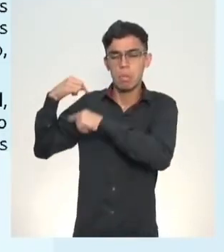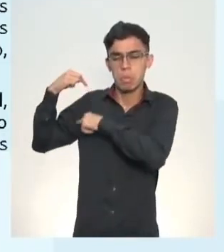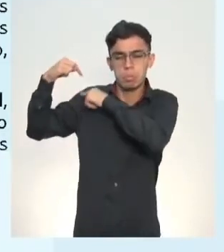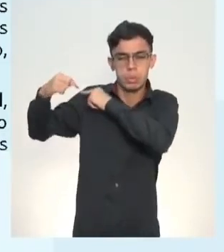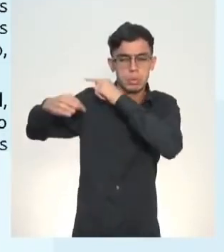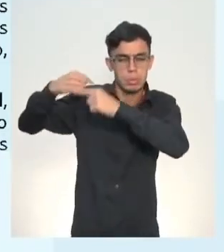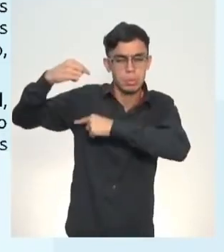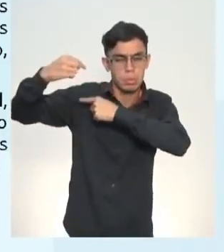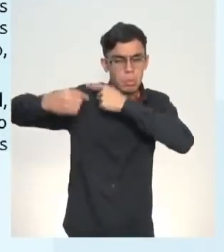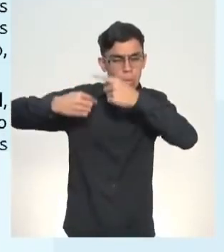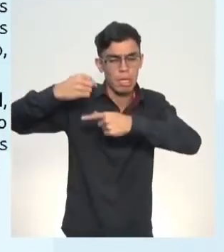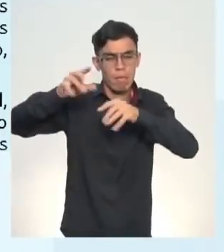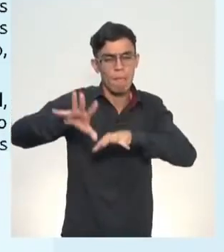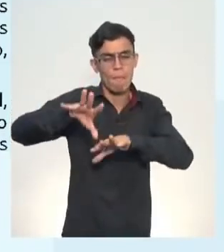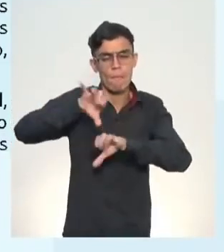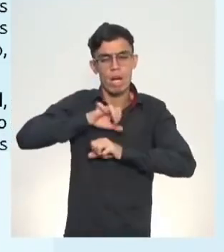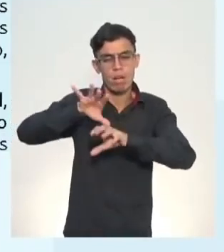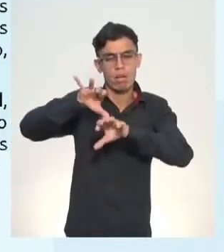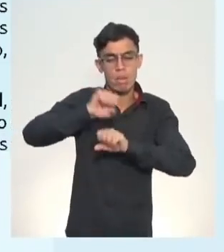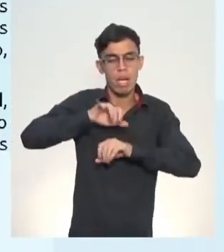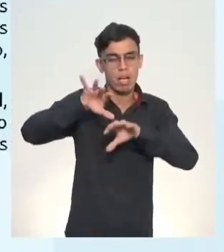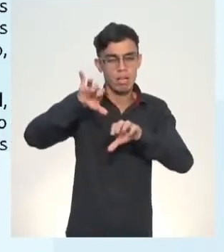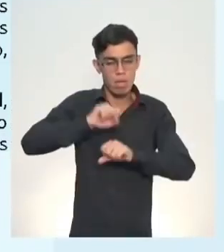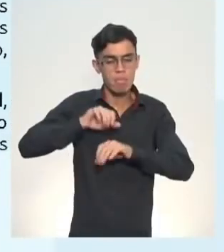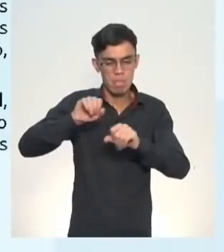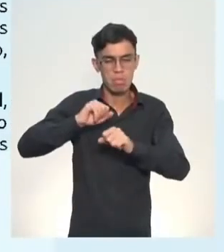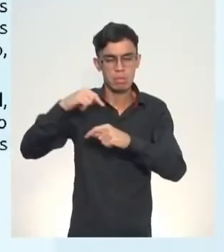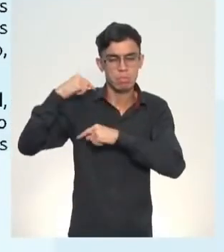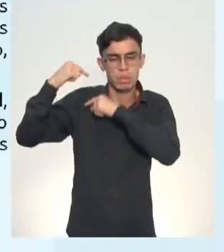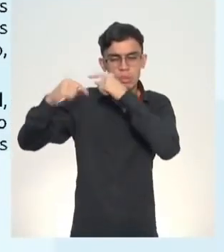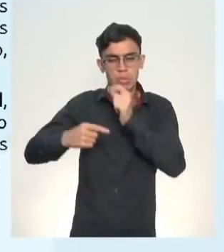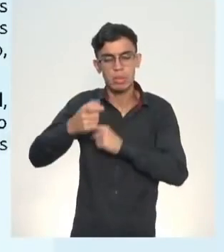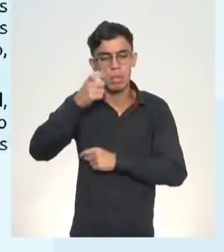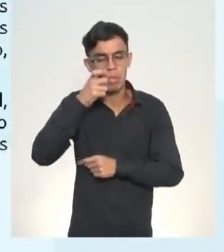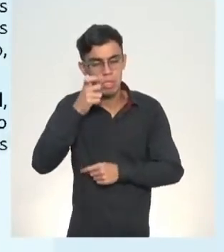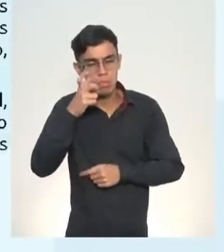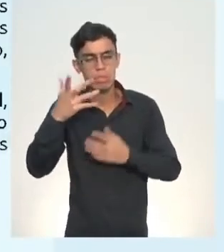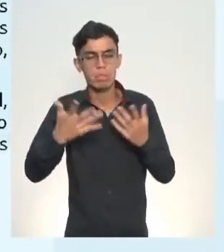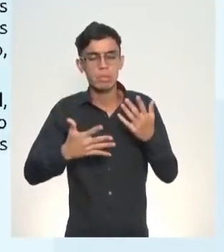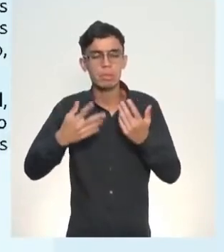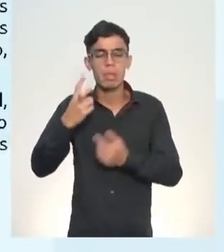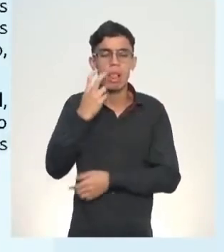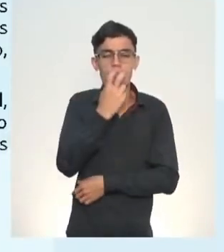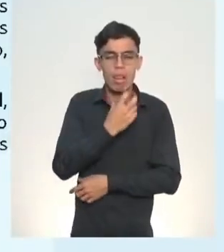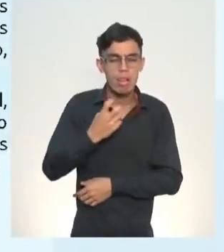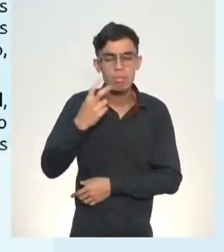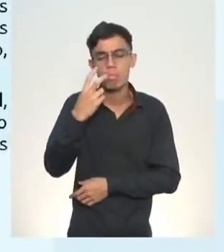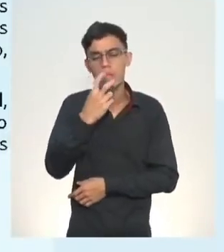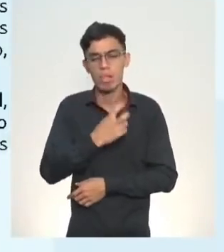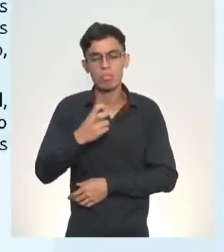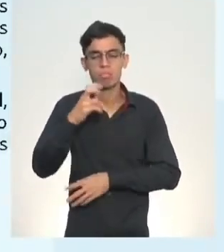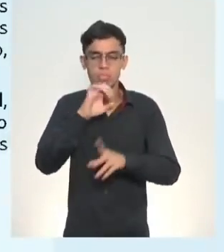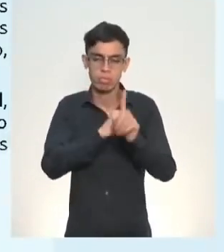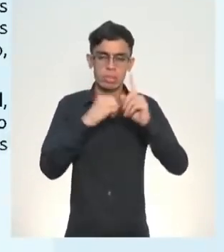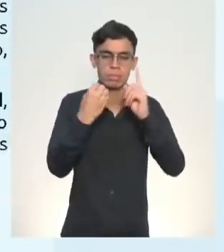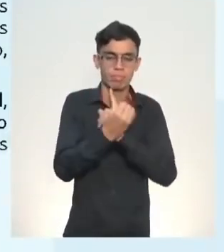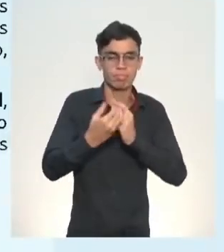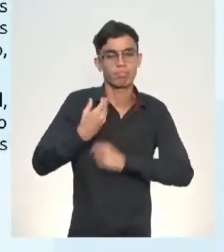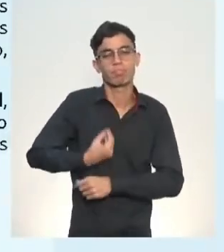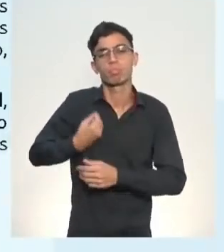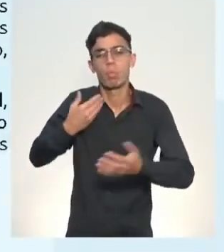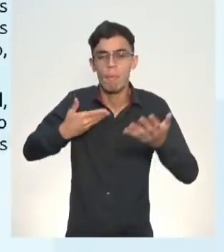em geração, né? Através da oralidade, da observação das relações familiares e sociais, enfim.